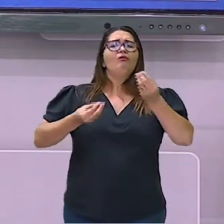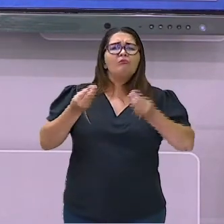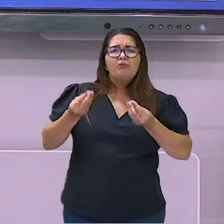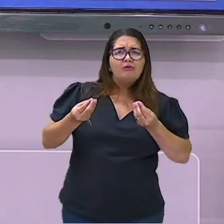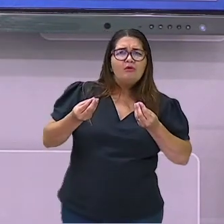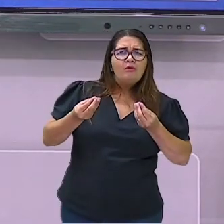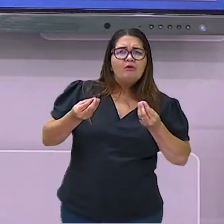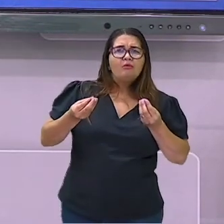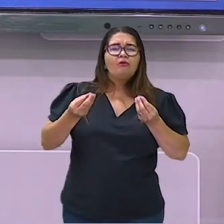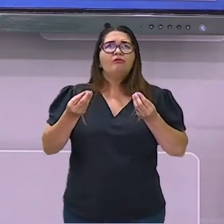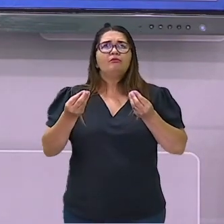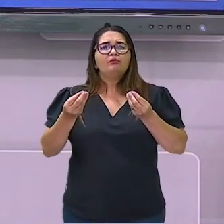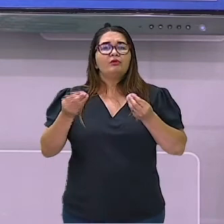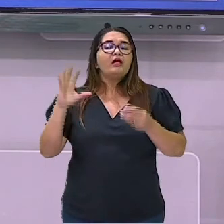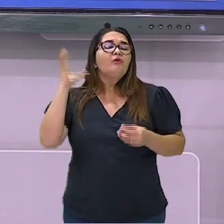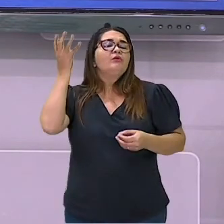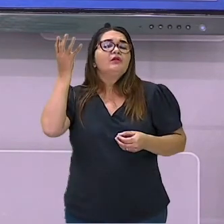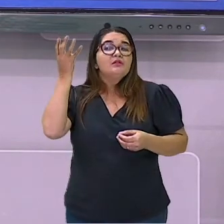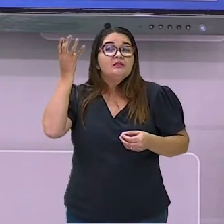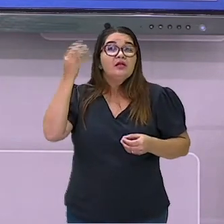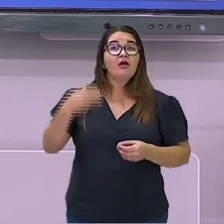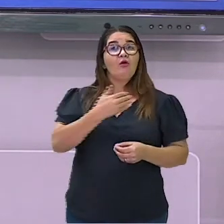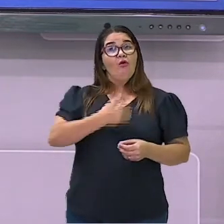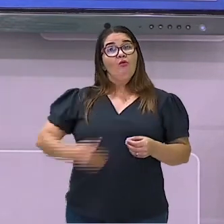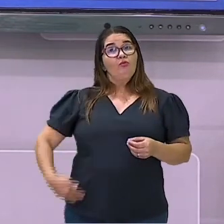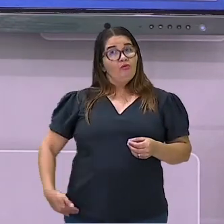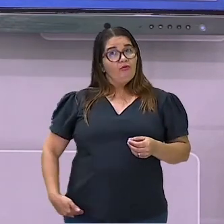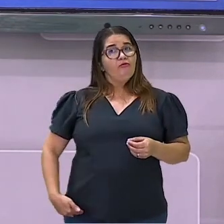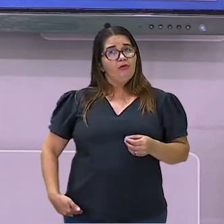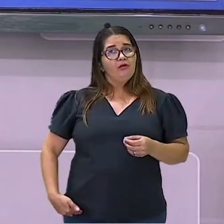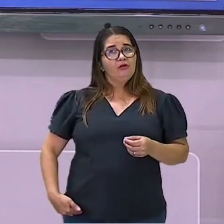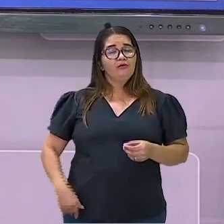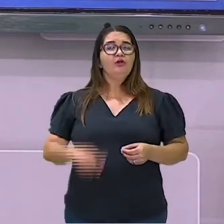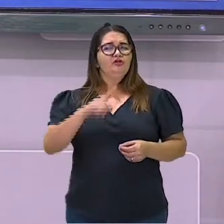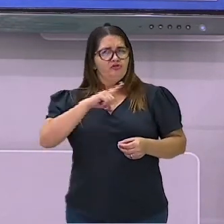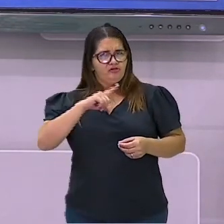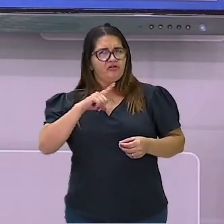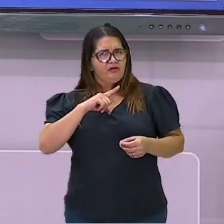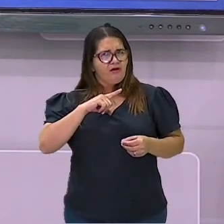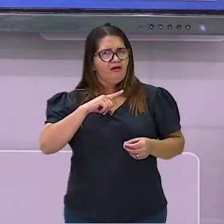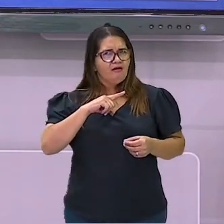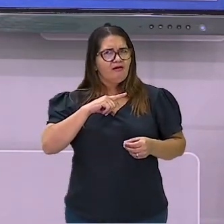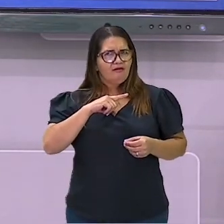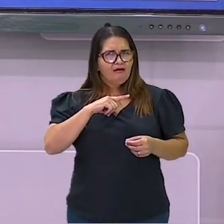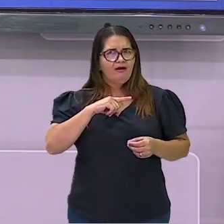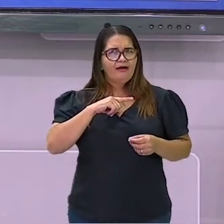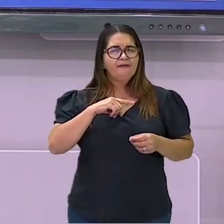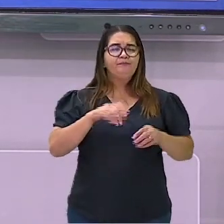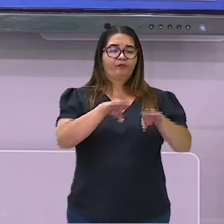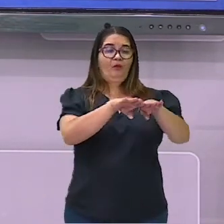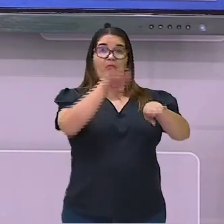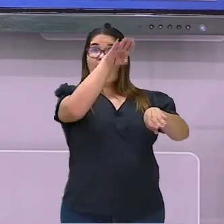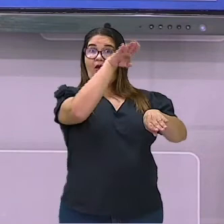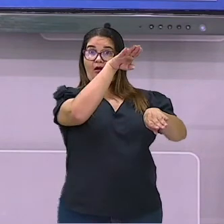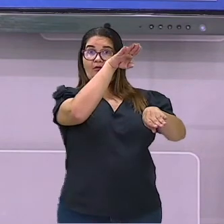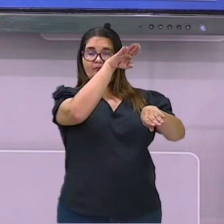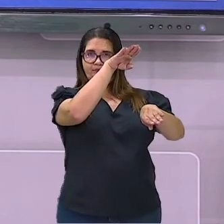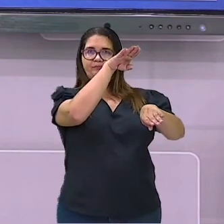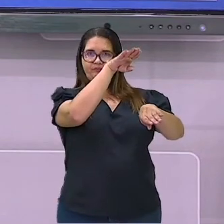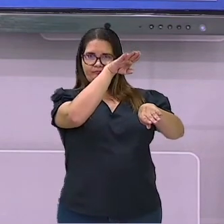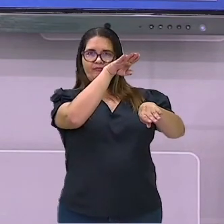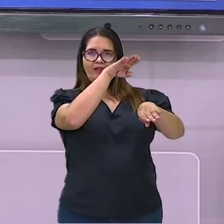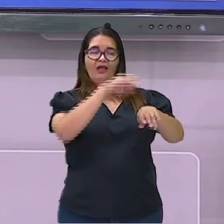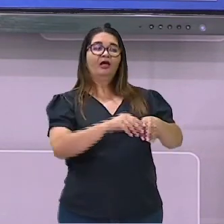funcionou o governo geral? Porque tinha também um governo geral em cima dos donatários. Com o fracasso dessas